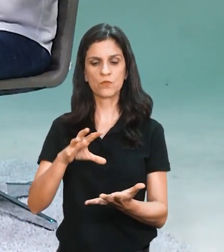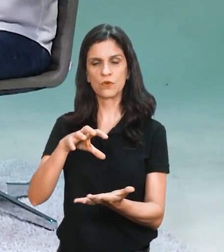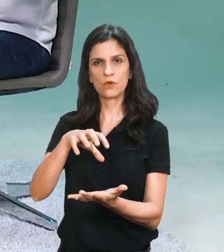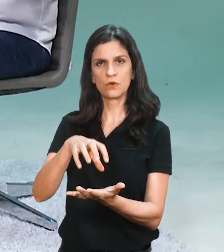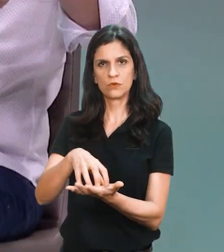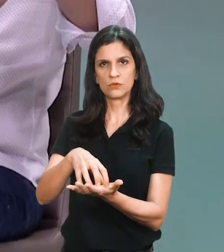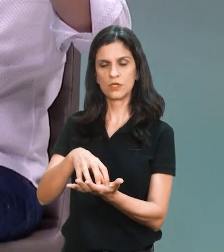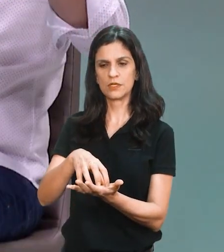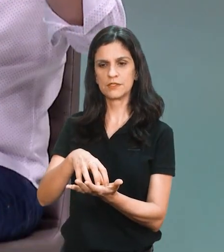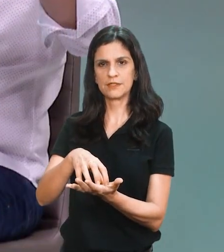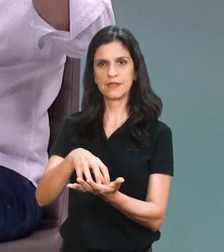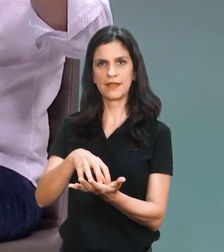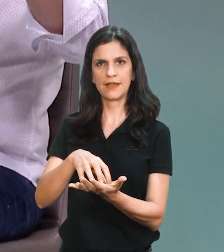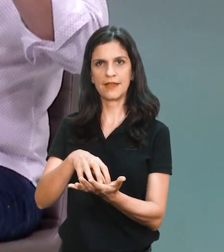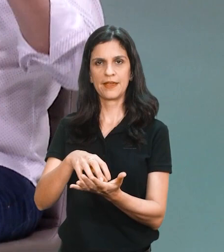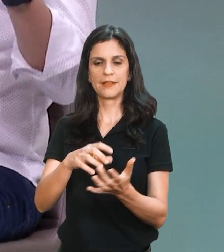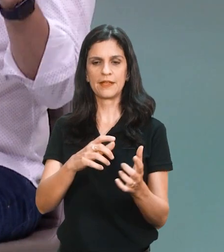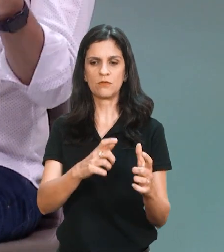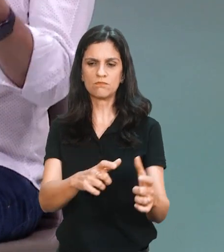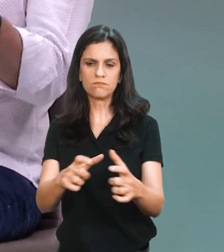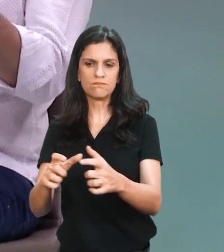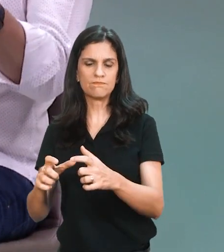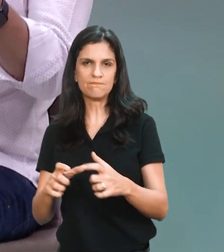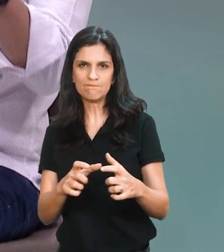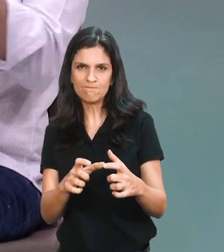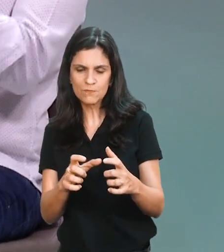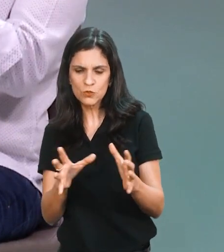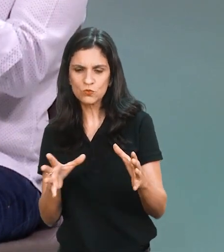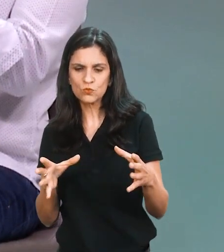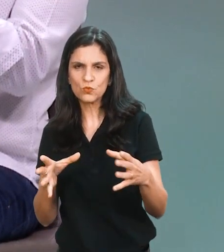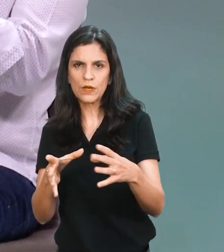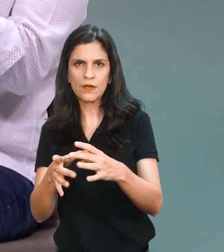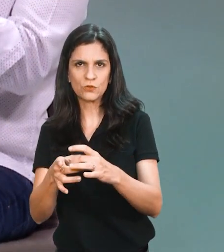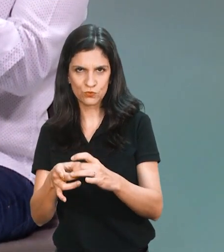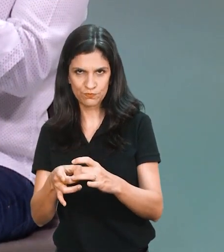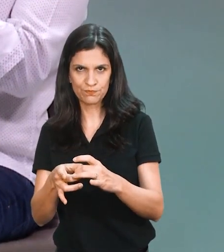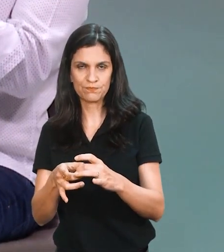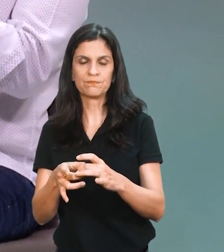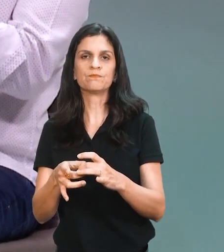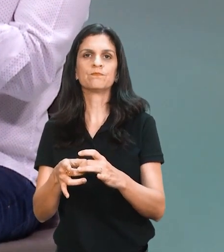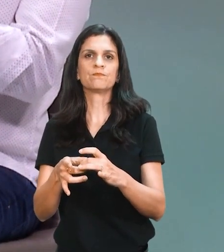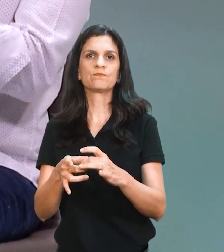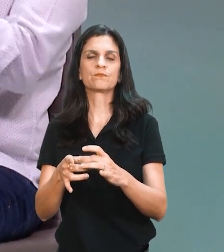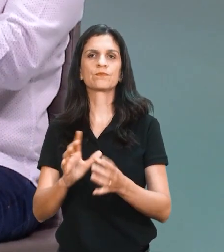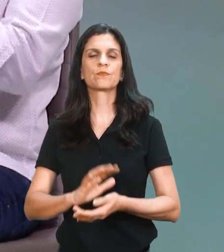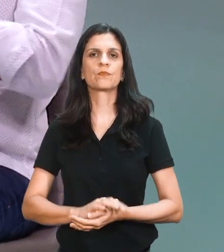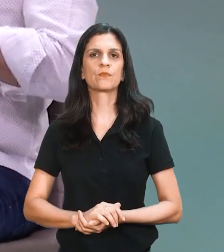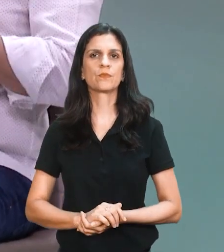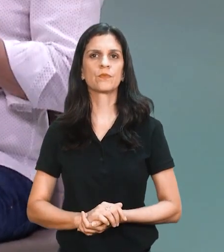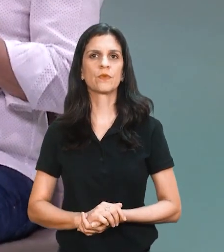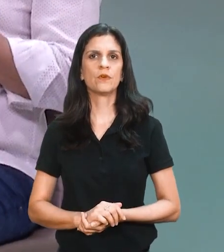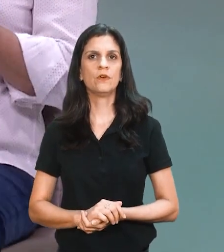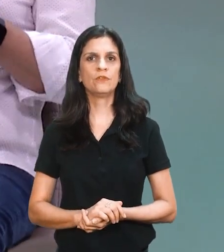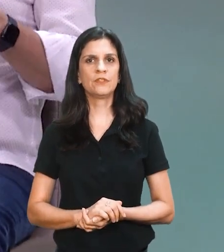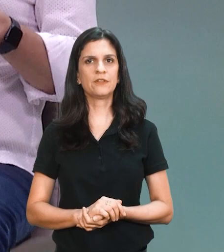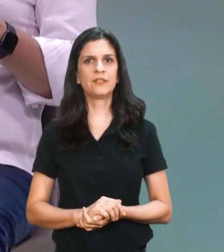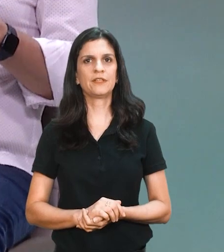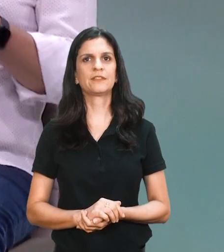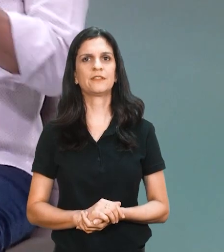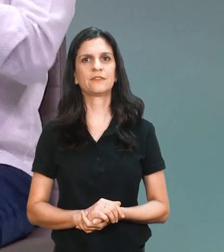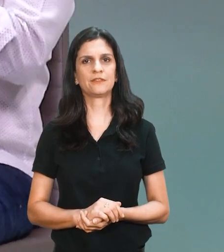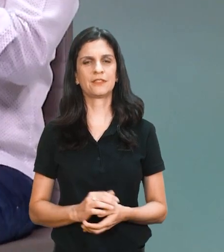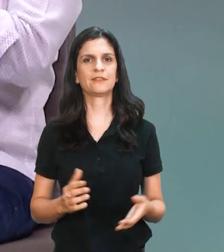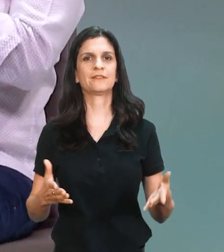gente ter todos os órgãos que envolvem a rede de proteção junto. Porque eu falo assim, hoje a ouvidoria,